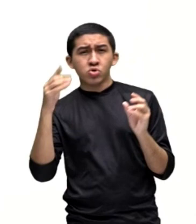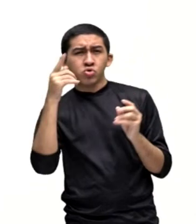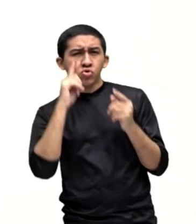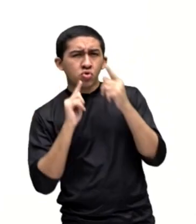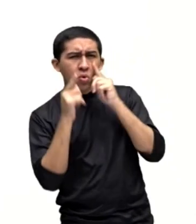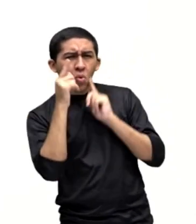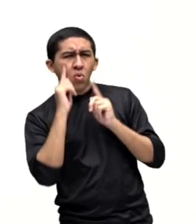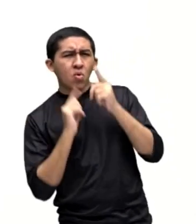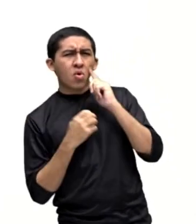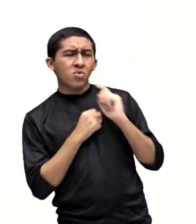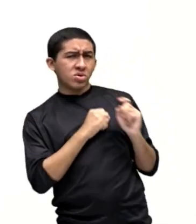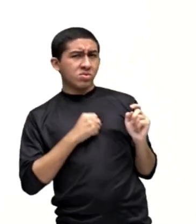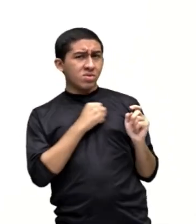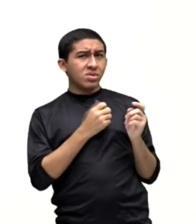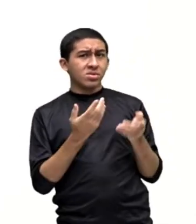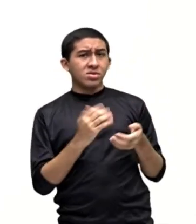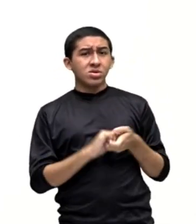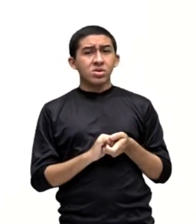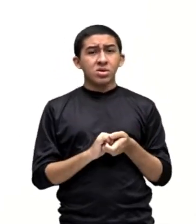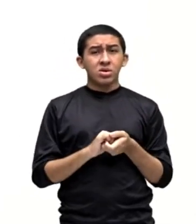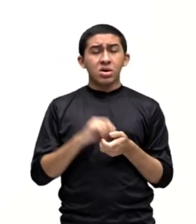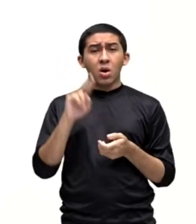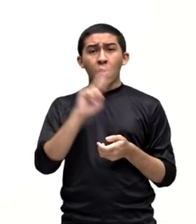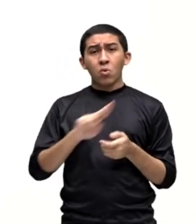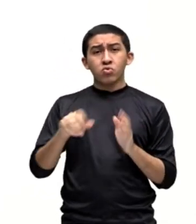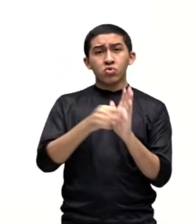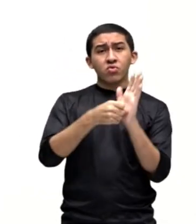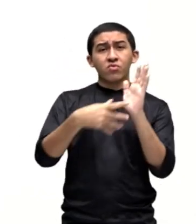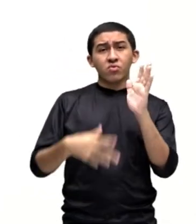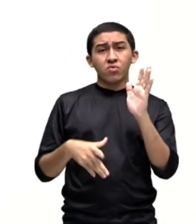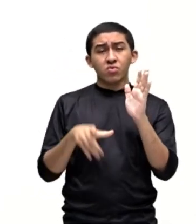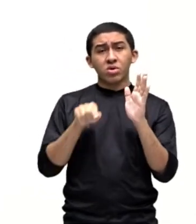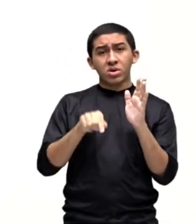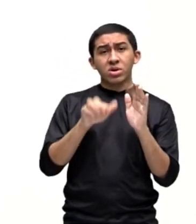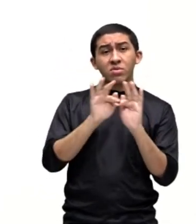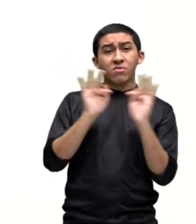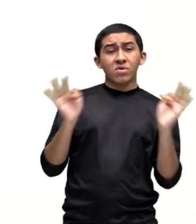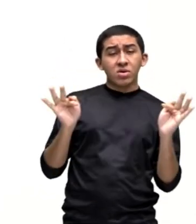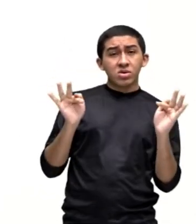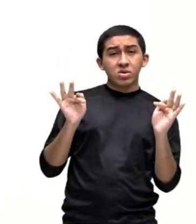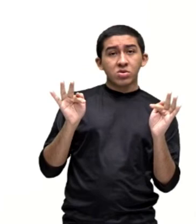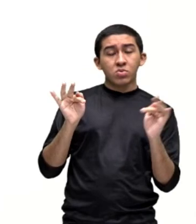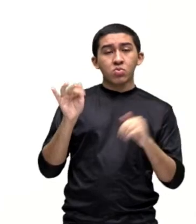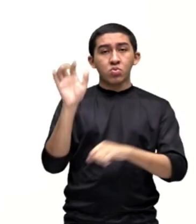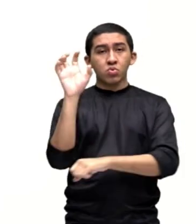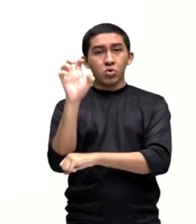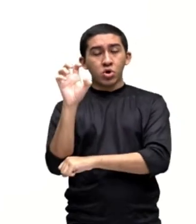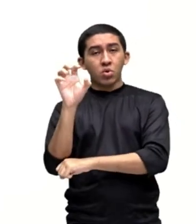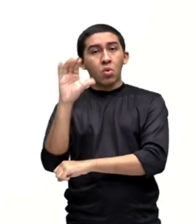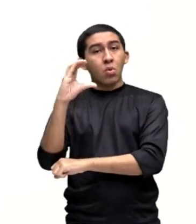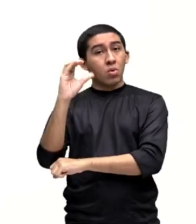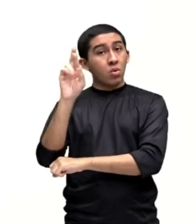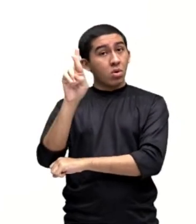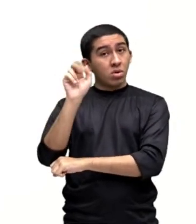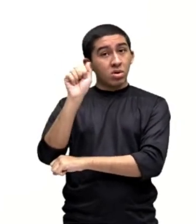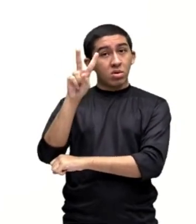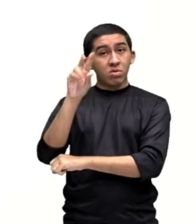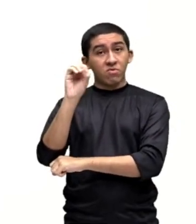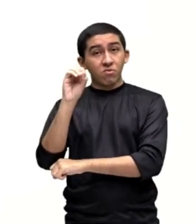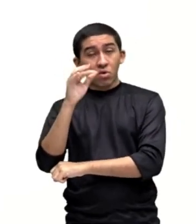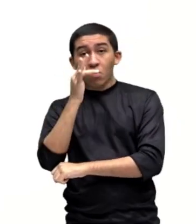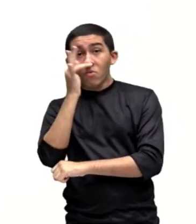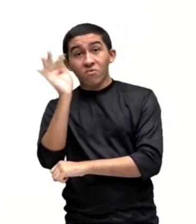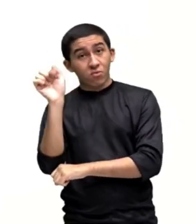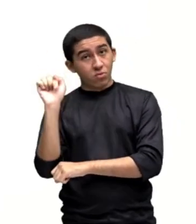é... Nós temos aqui o cravo aqui é um tipo de flor, não é? E aí, o que esse cravo